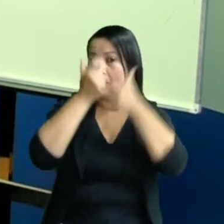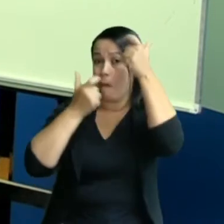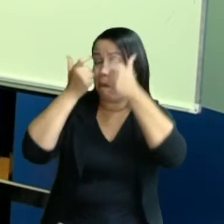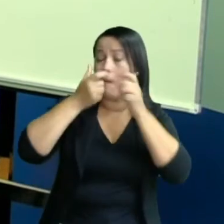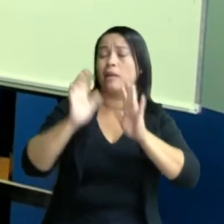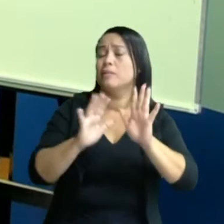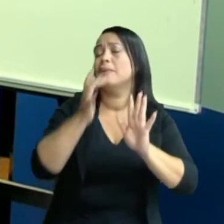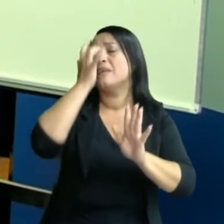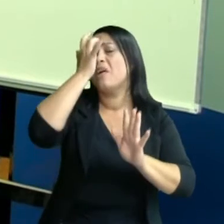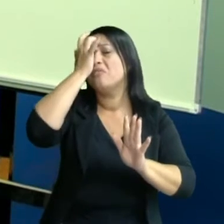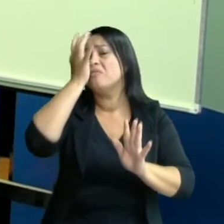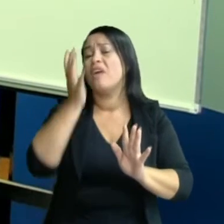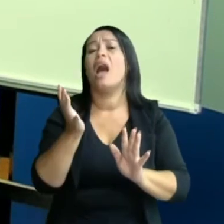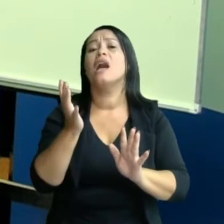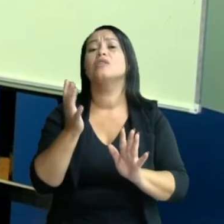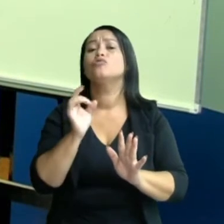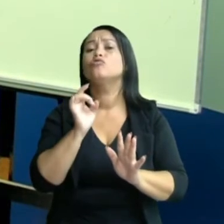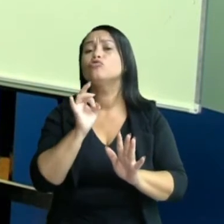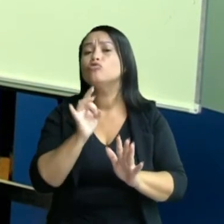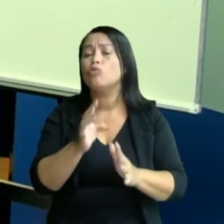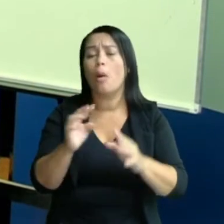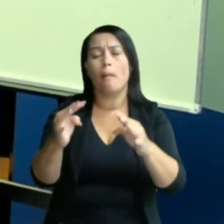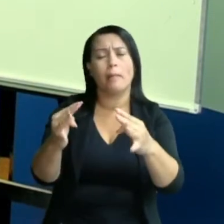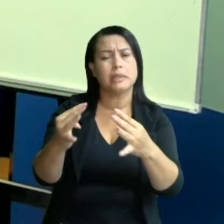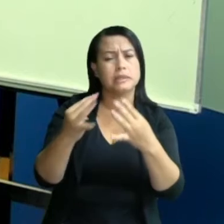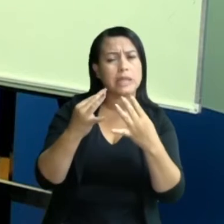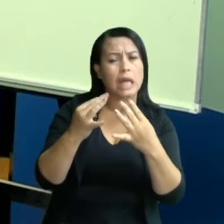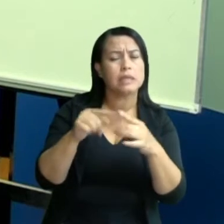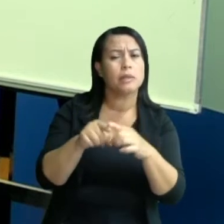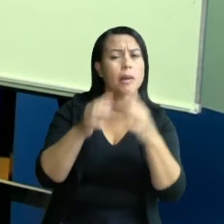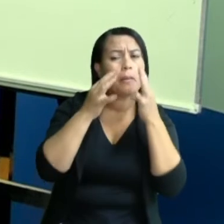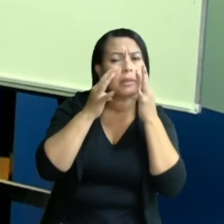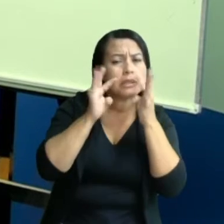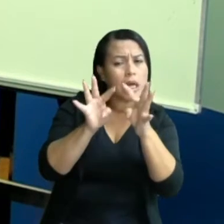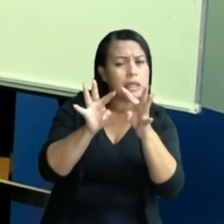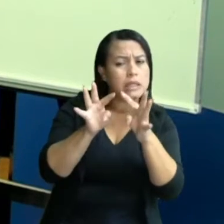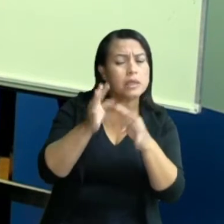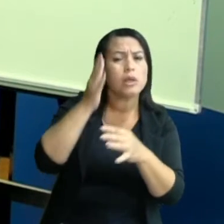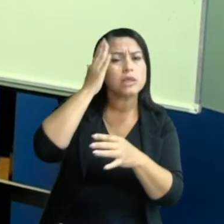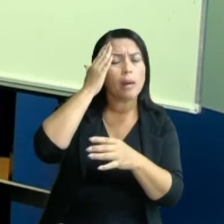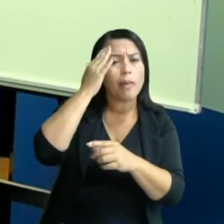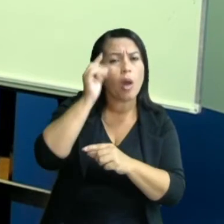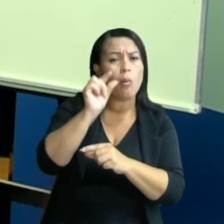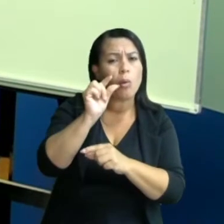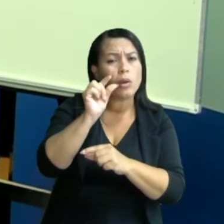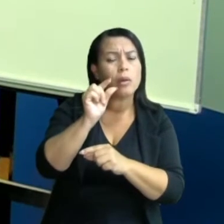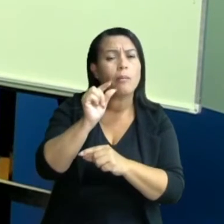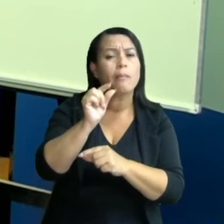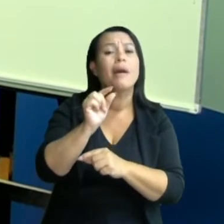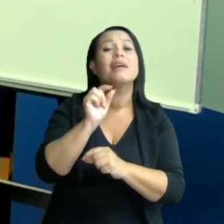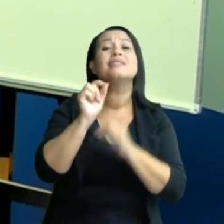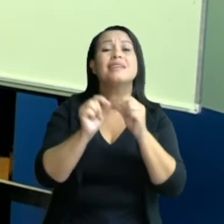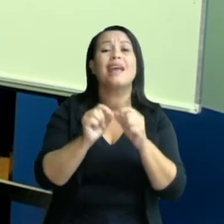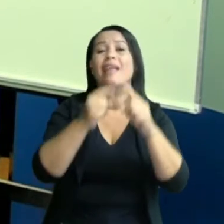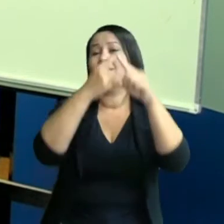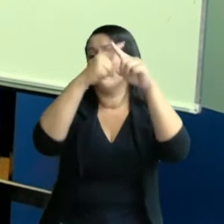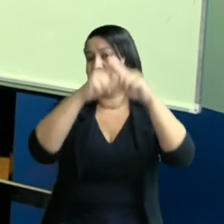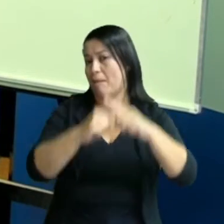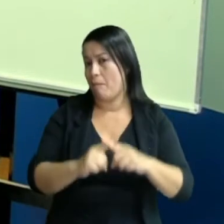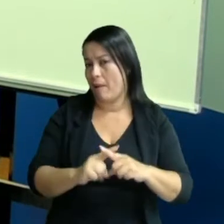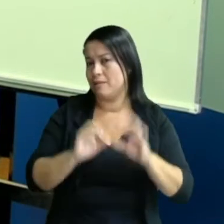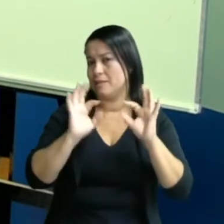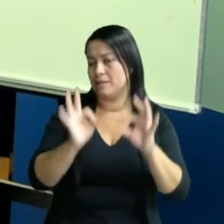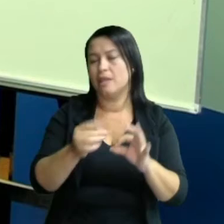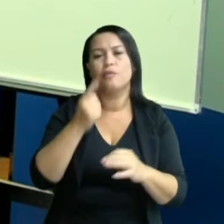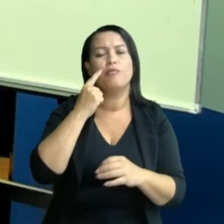é fácil, certo? Basta a gente prestar atenção e saber um pouquinho mais de tabuada, tá? Então,